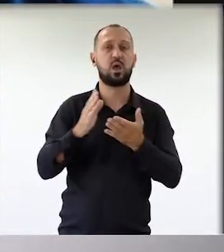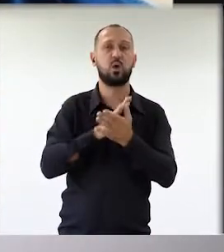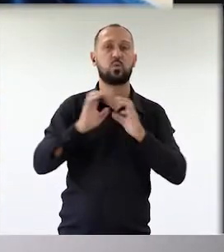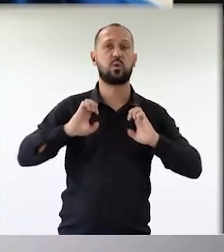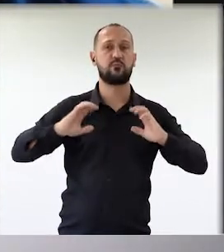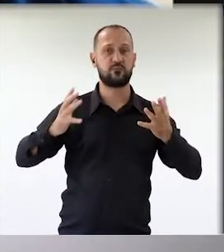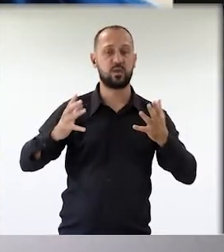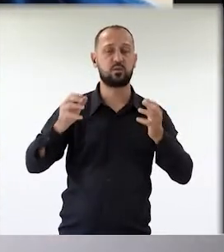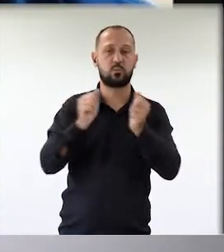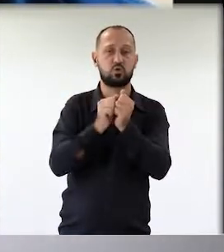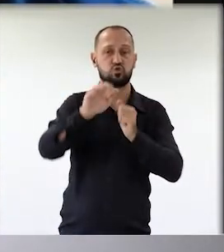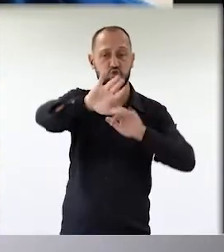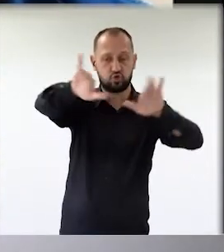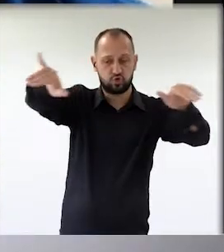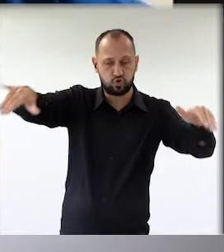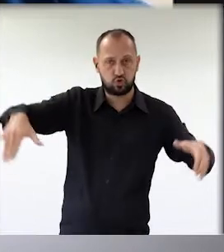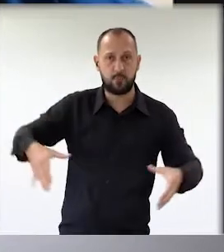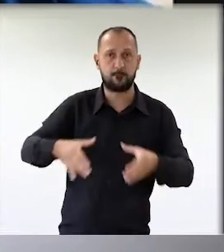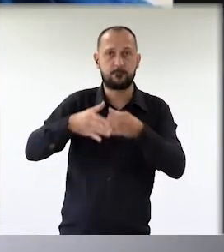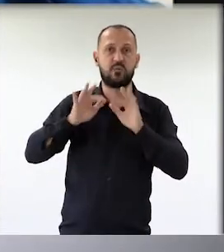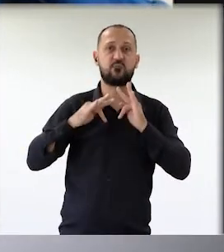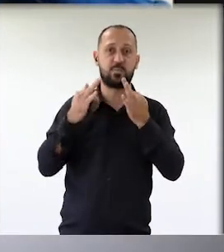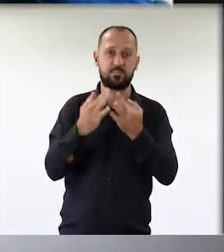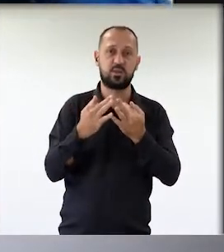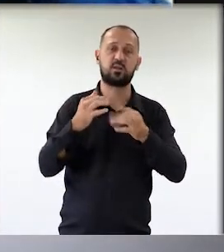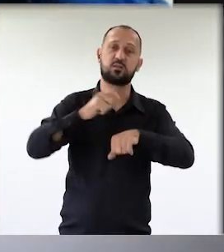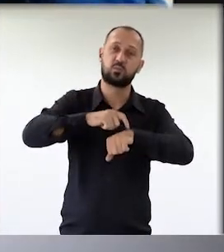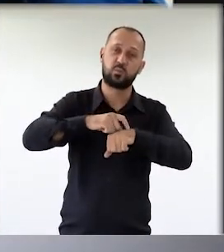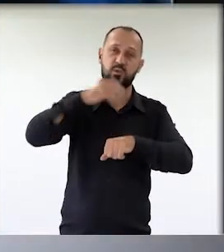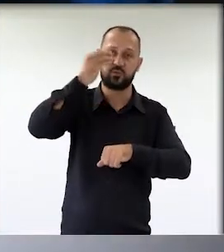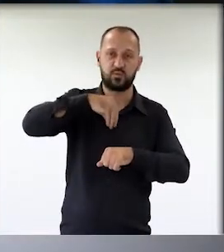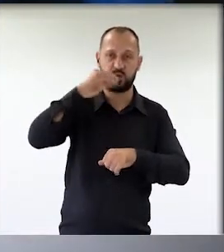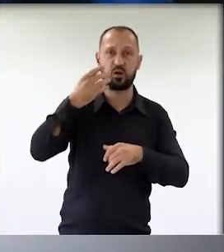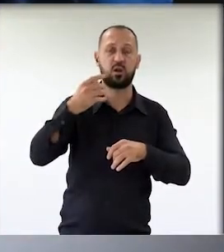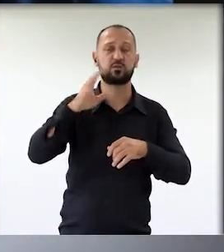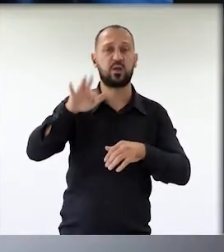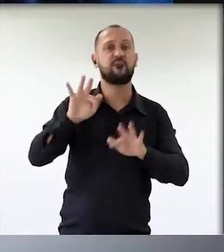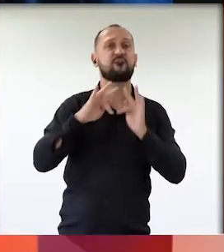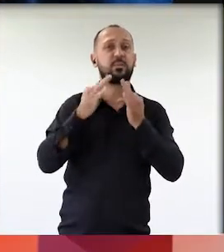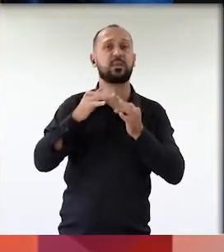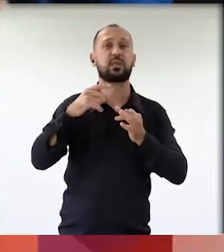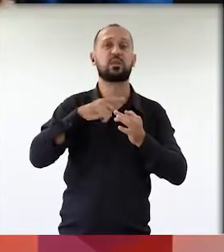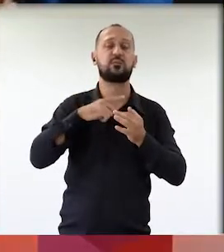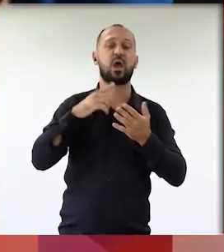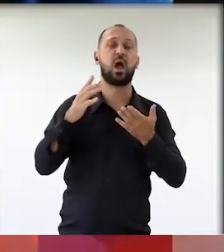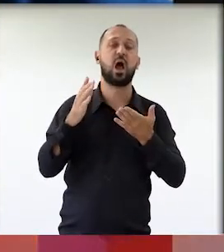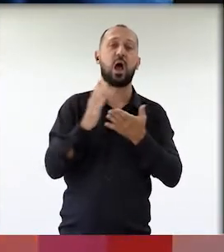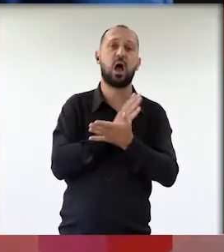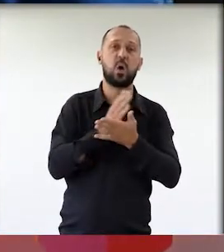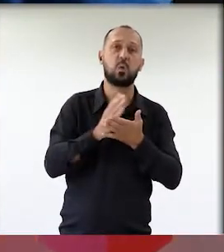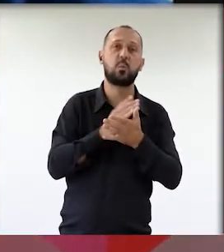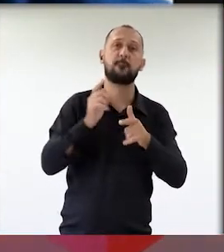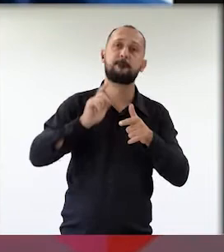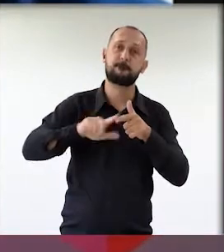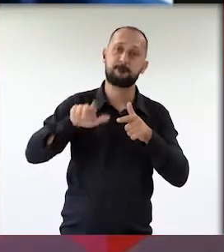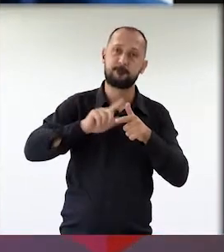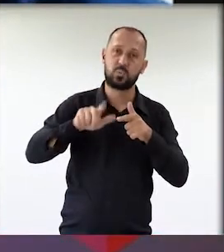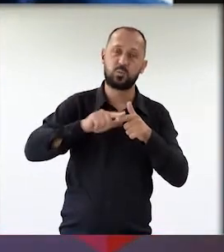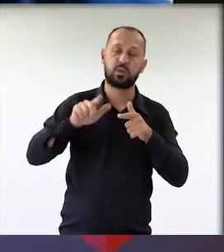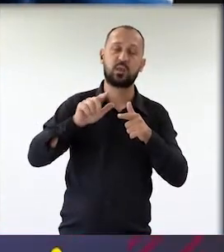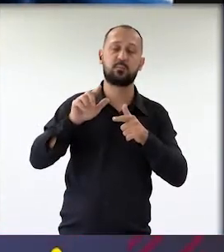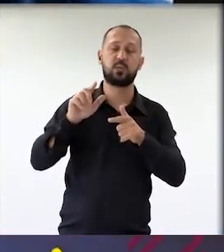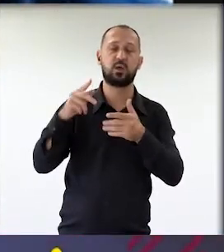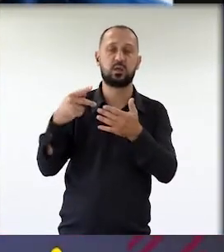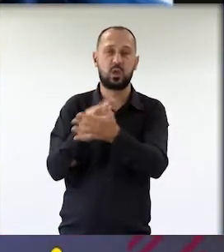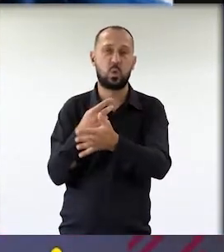promove eventos envolvendo essas famílias em vulnerabilidade, especialmente as que já tiveram aí algum tipo